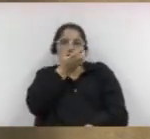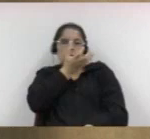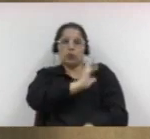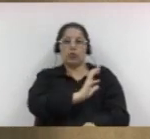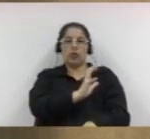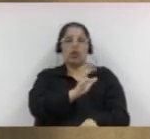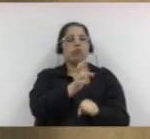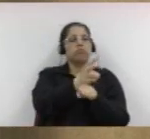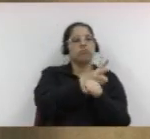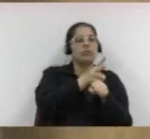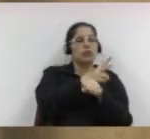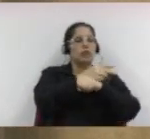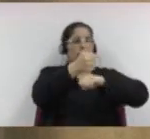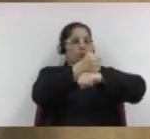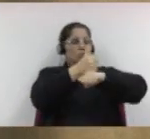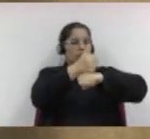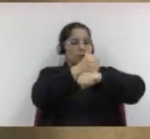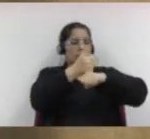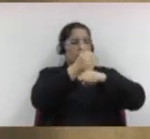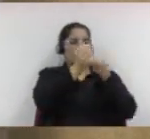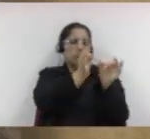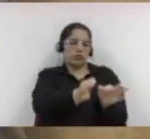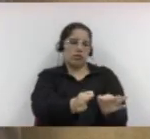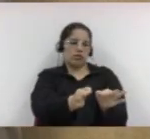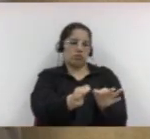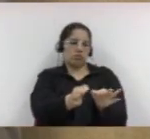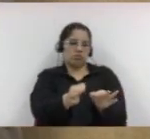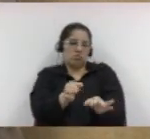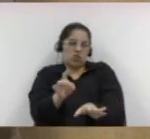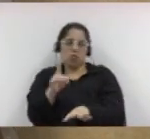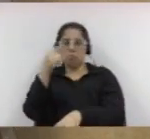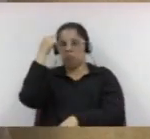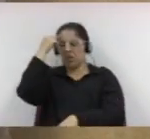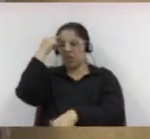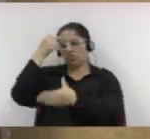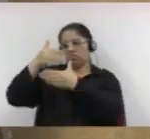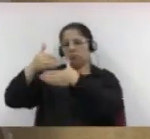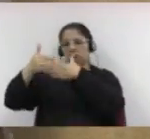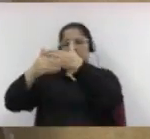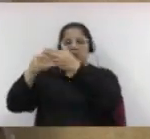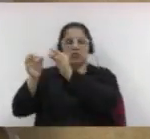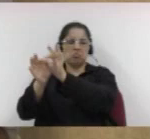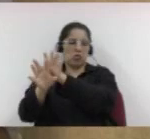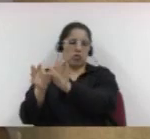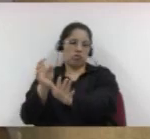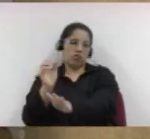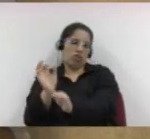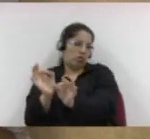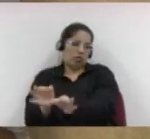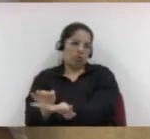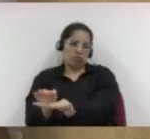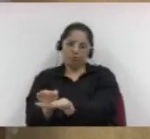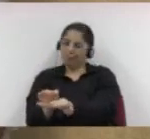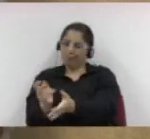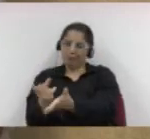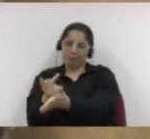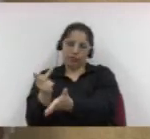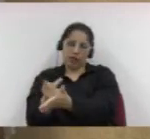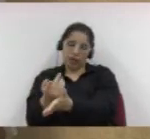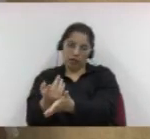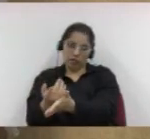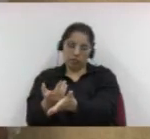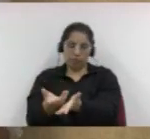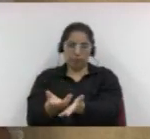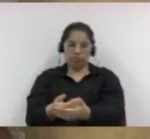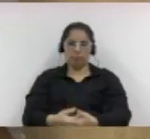construções, poderá ser minimizada na medida em que a aprovação dos projetos for mais célere, mais rápida. De